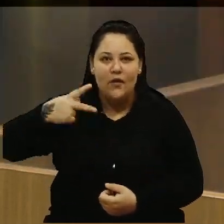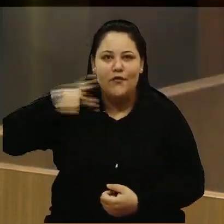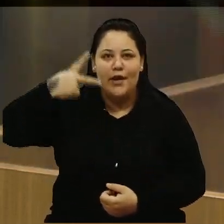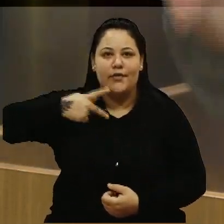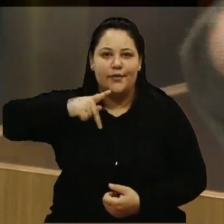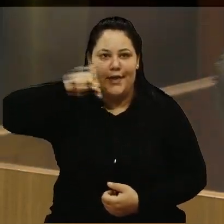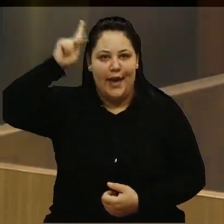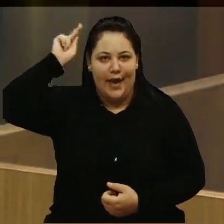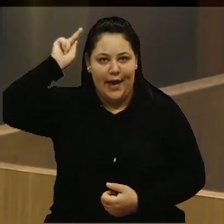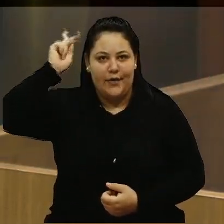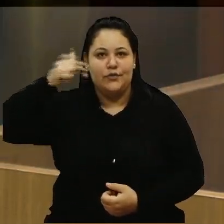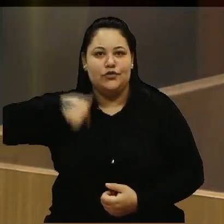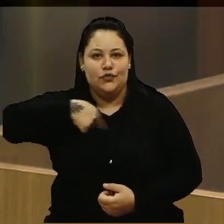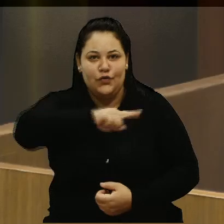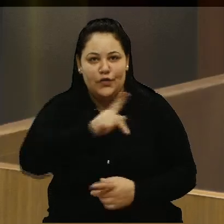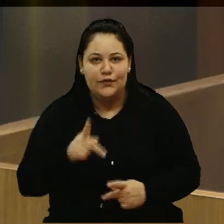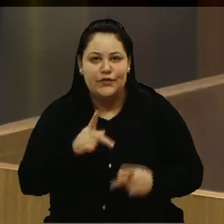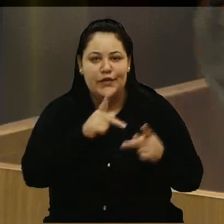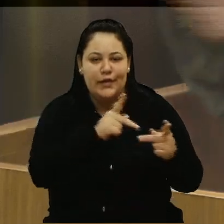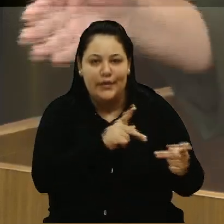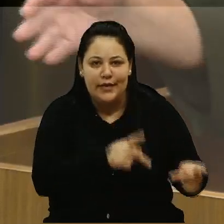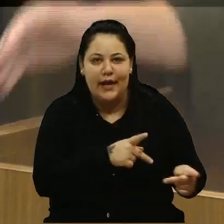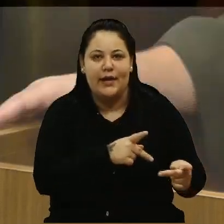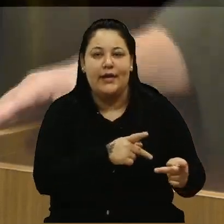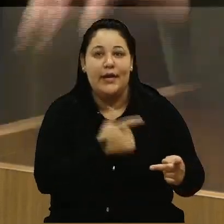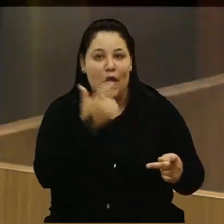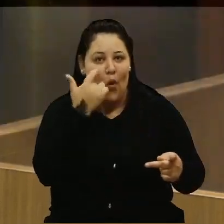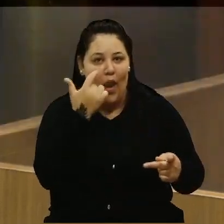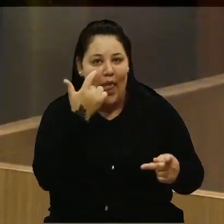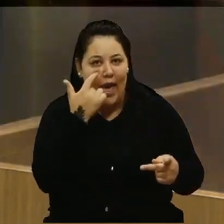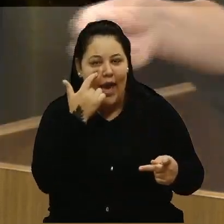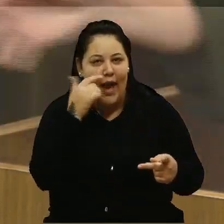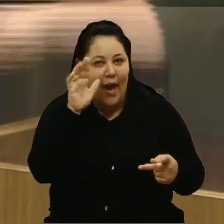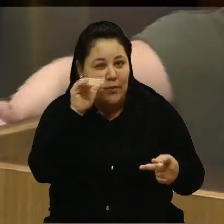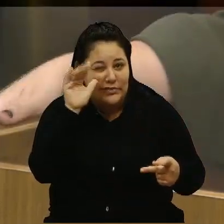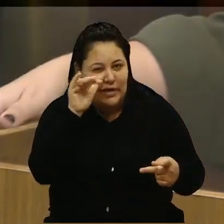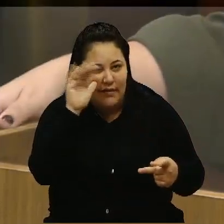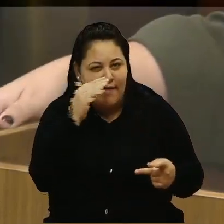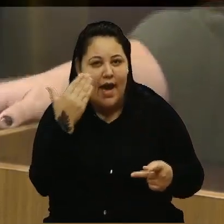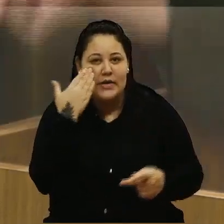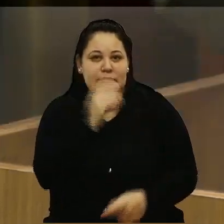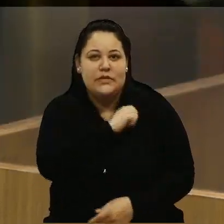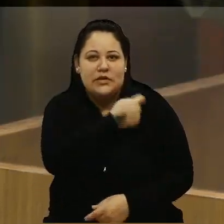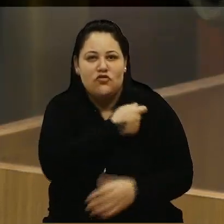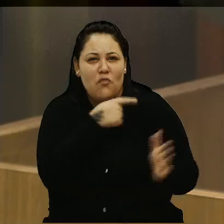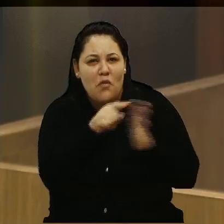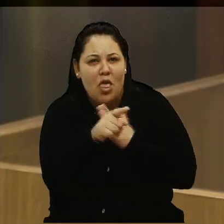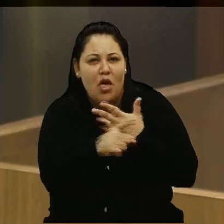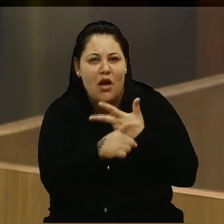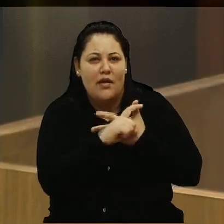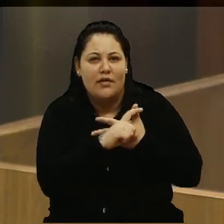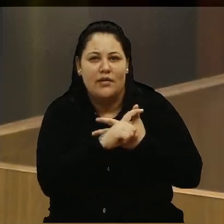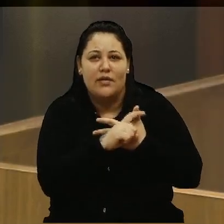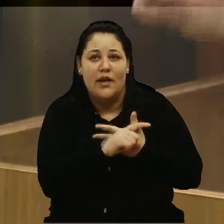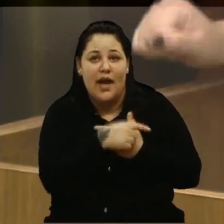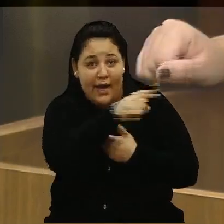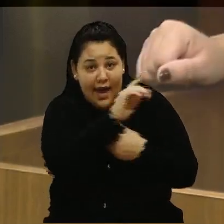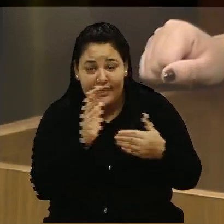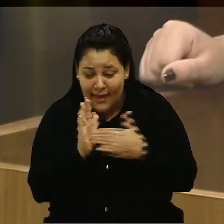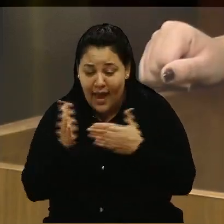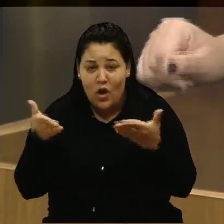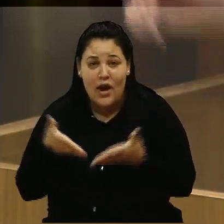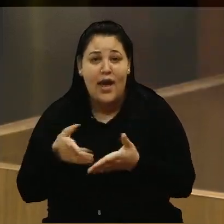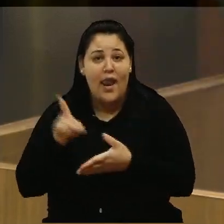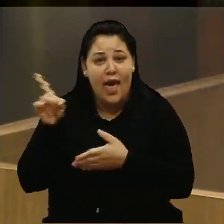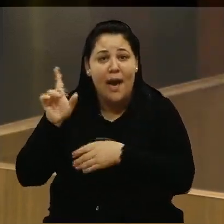se deslocar e verificar a questão, ir fiscalizar o executivo, estaria até agora